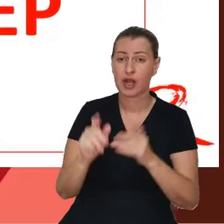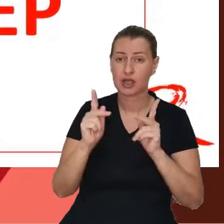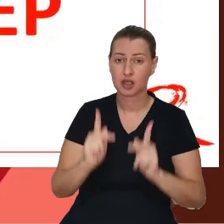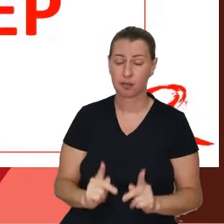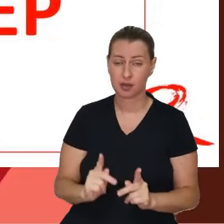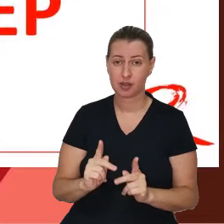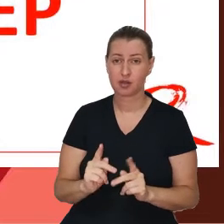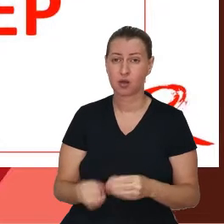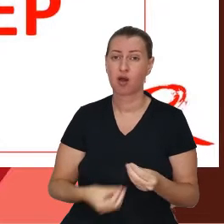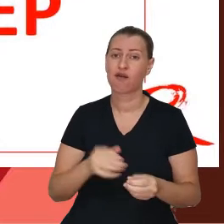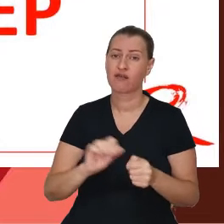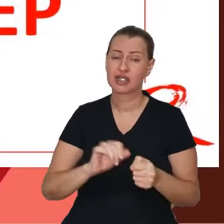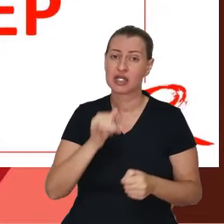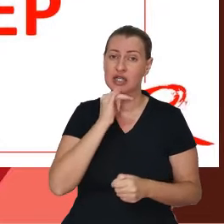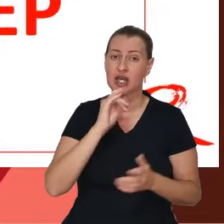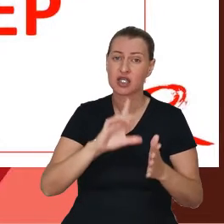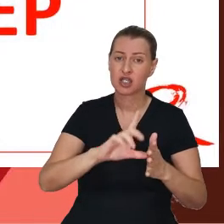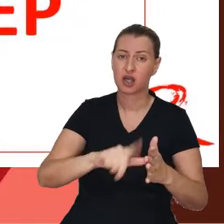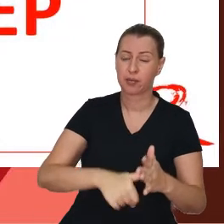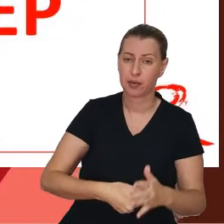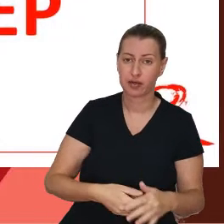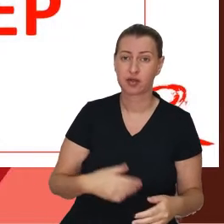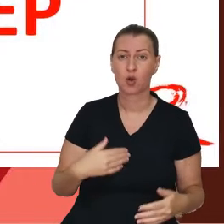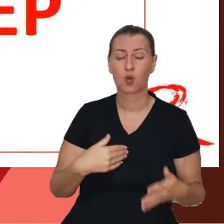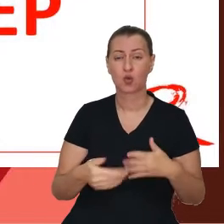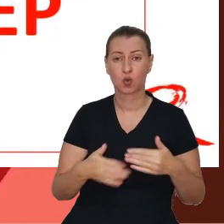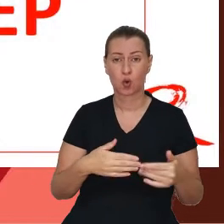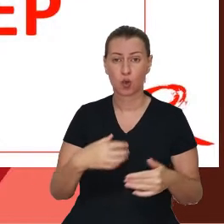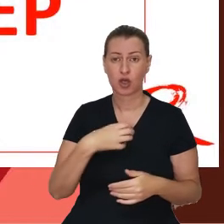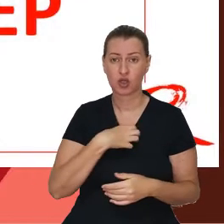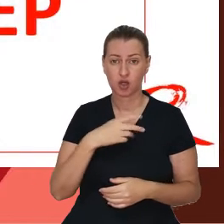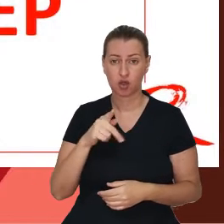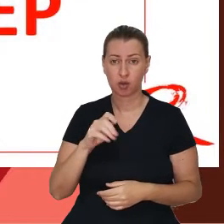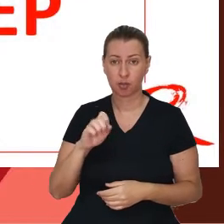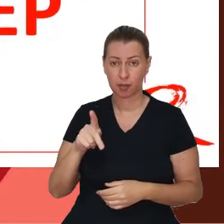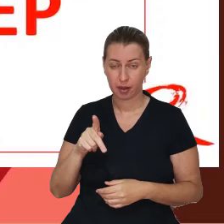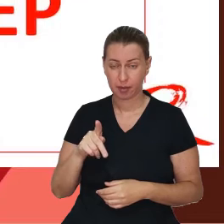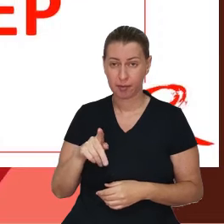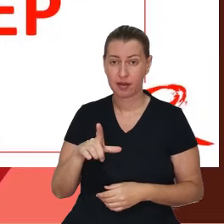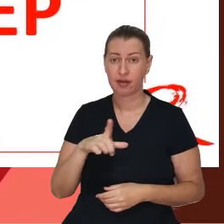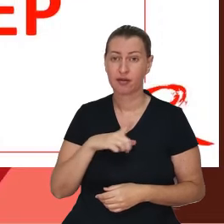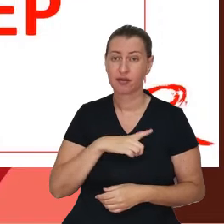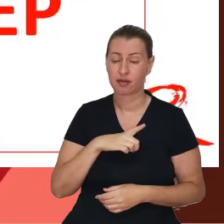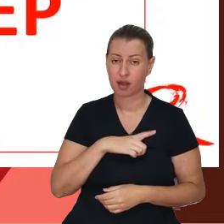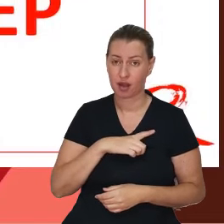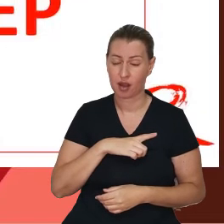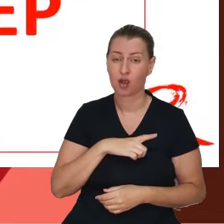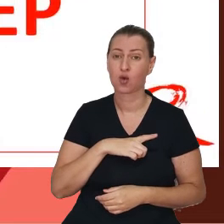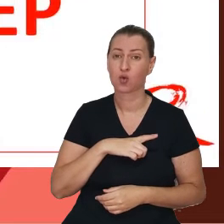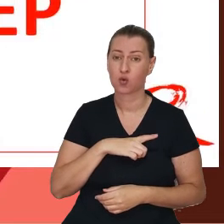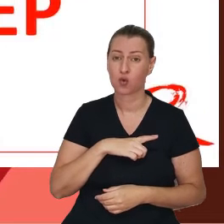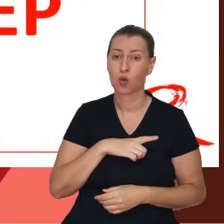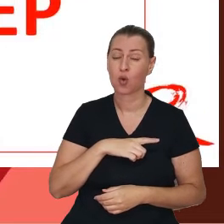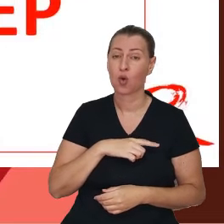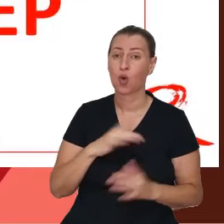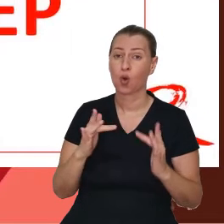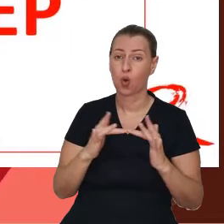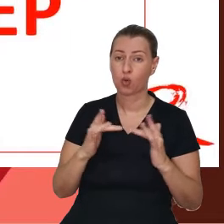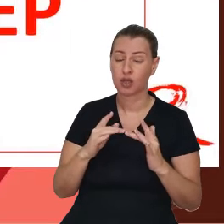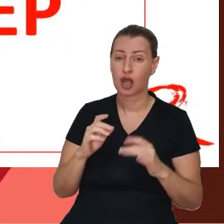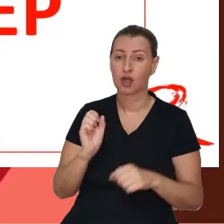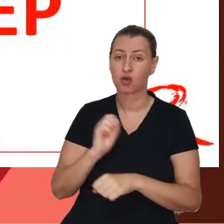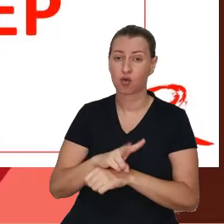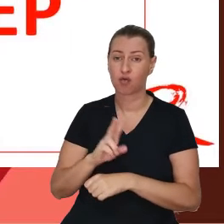E repetir as testagens depois. De qualquer forma, então, PEP. Tendo exposição a menos de 72 horas e sendo